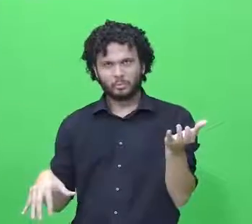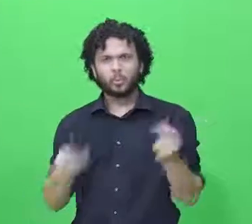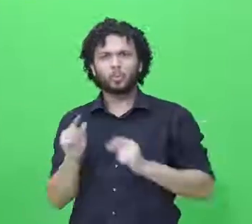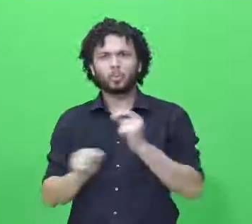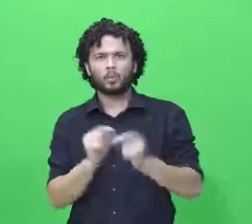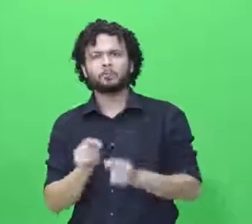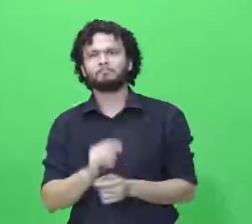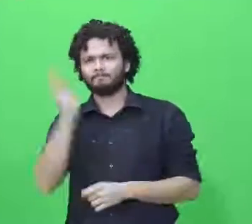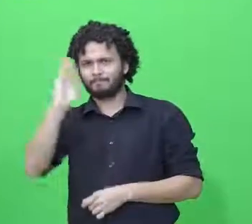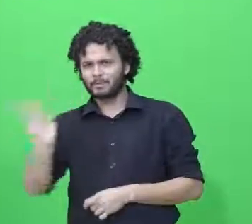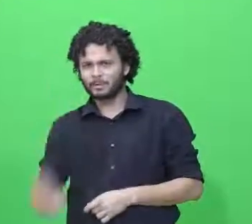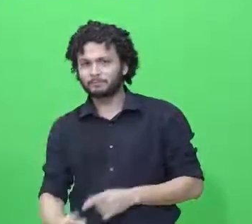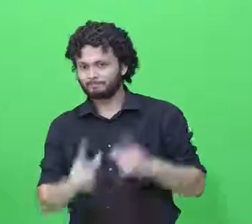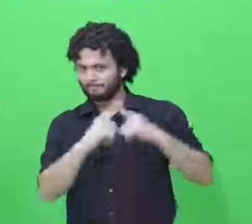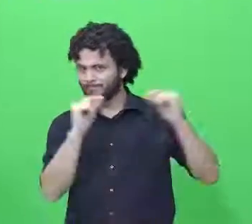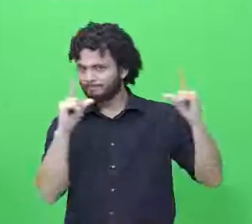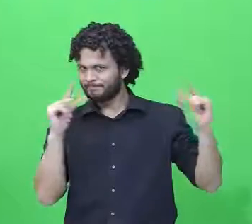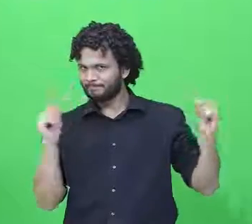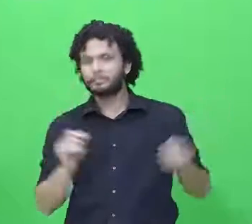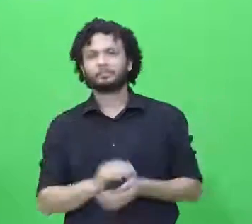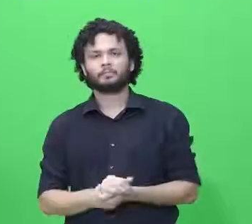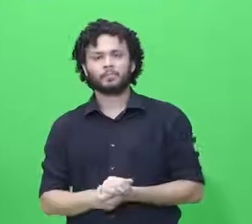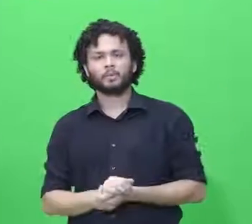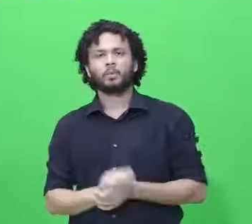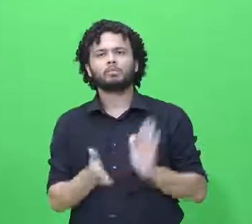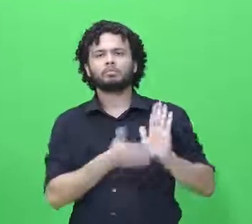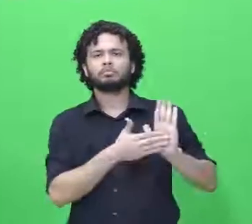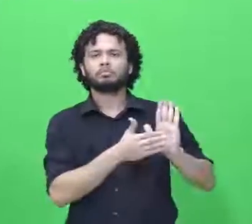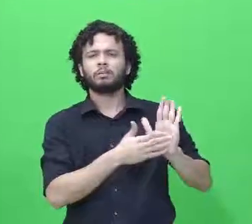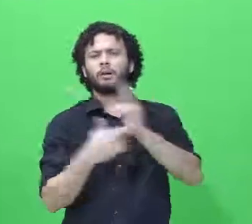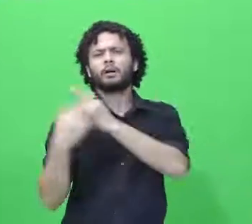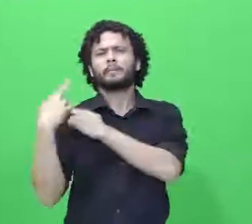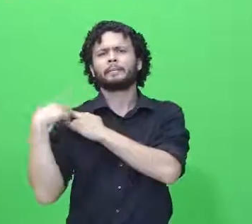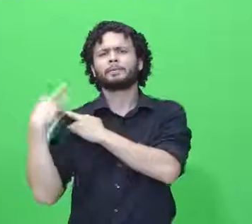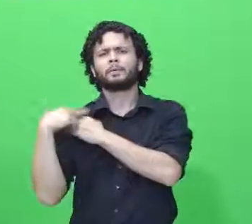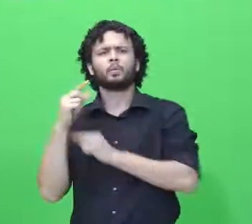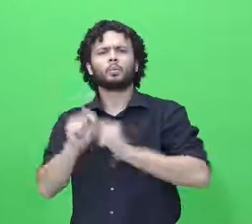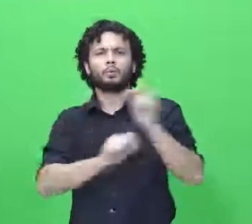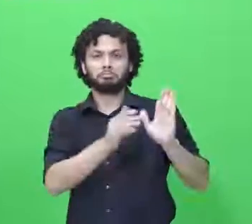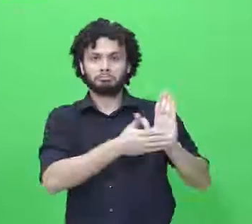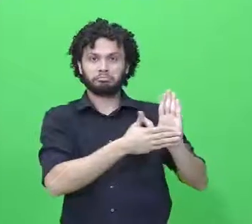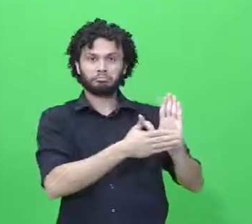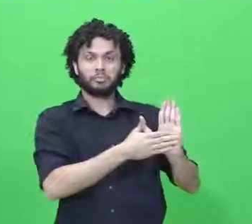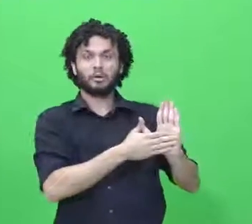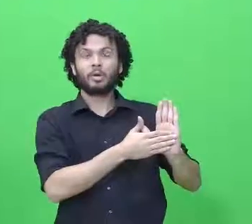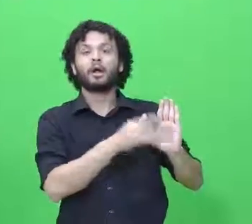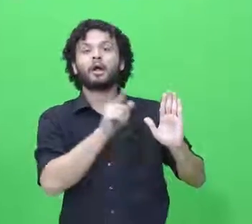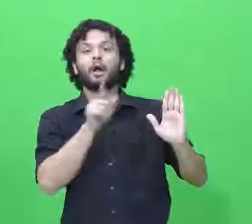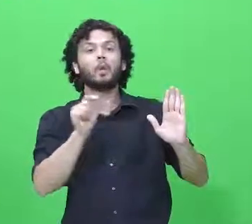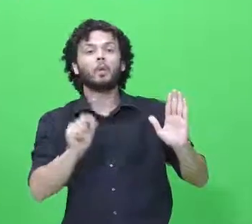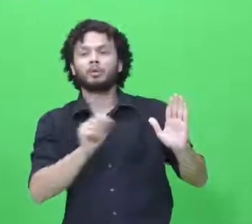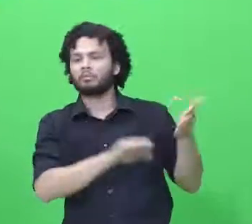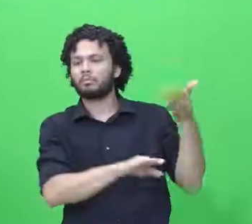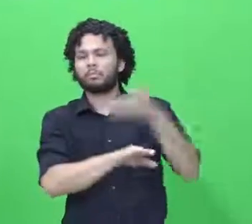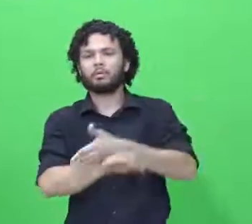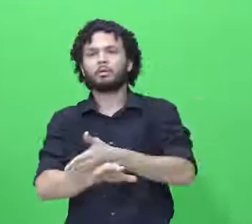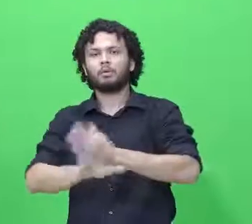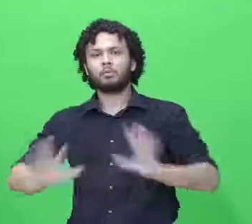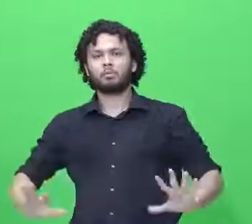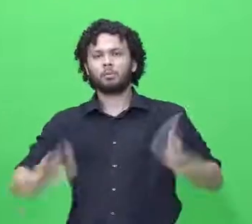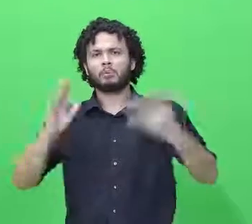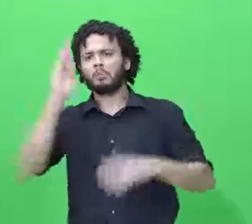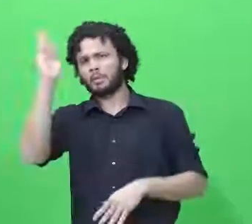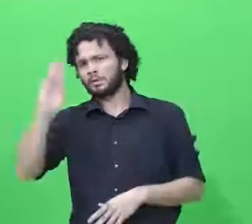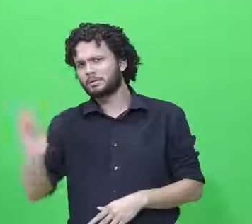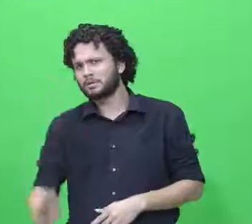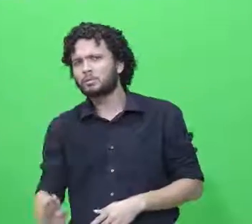o Nacional, para Brasília, né? E essa proposta lá, o representante, o dono da proposta, o autor, ele participa de um evento em Brasília durante mais ou menos uma